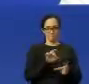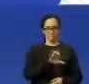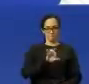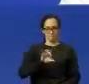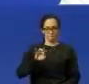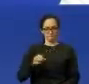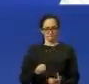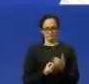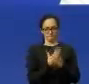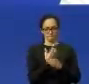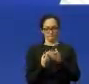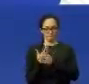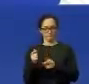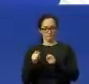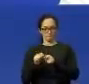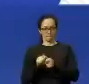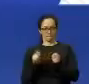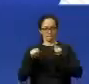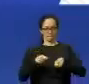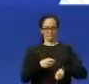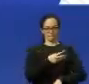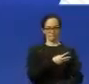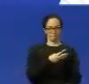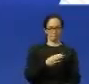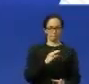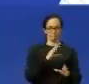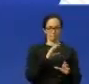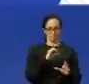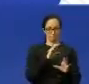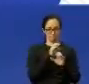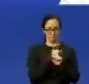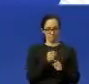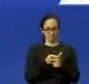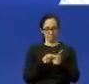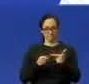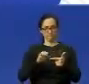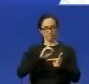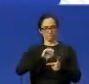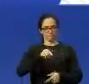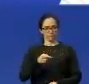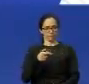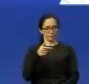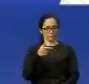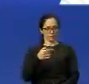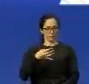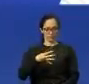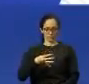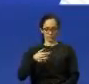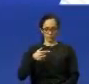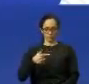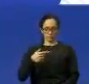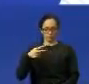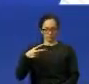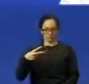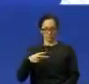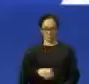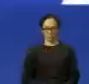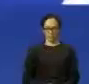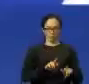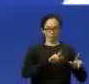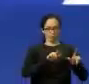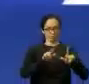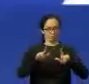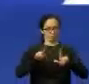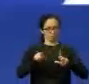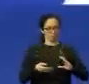quadrado produz, vamos fazer o 330 dividido por 0,7, chegando em 472 o número de painéis.